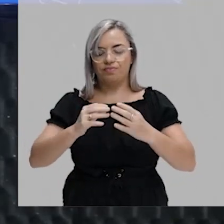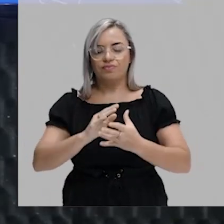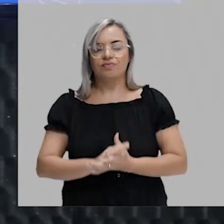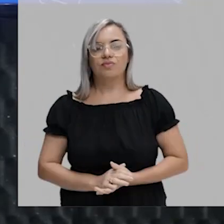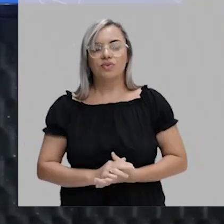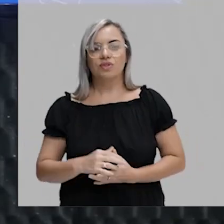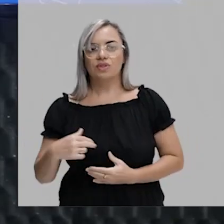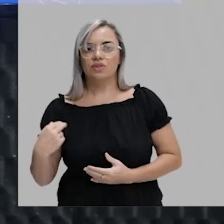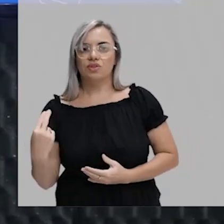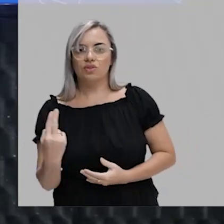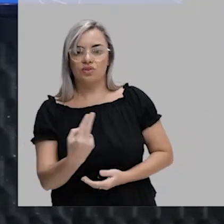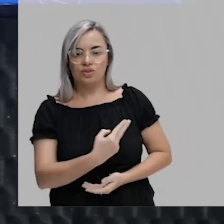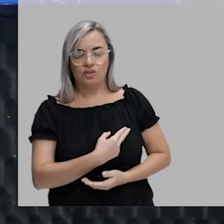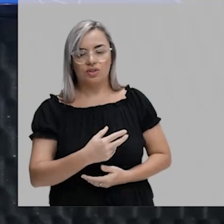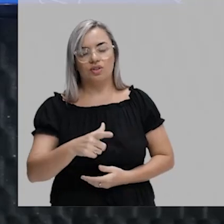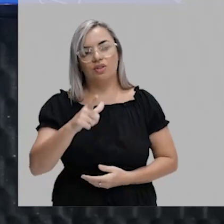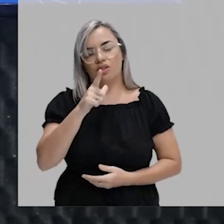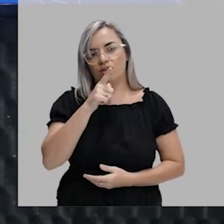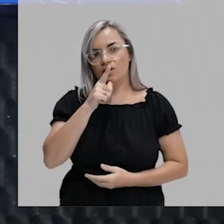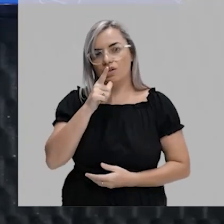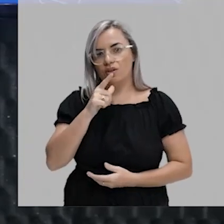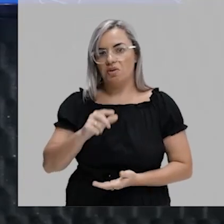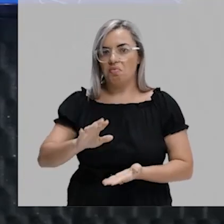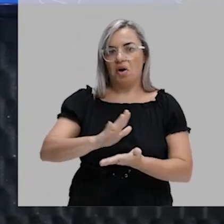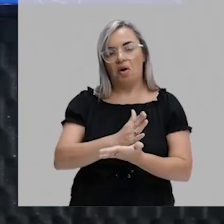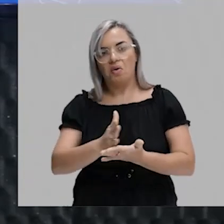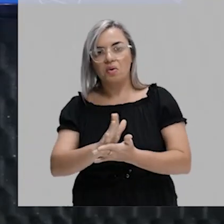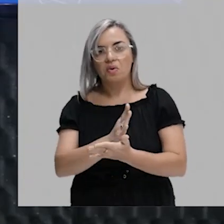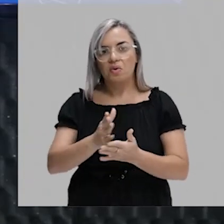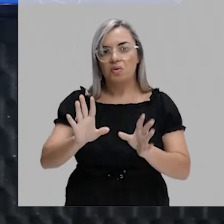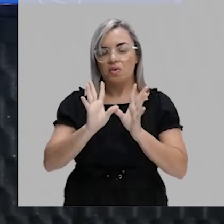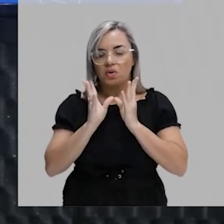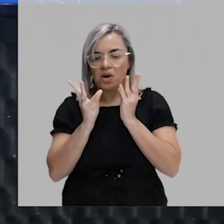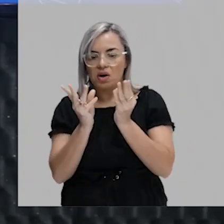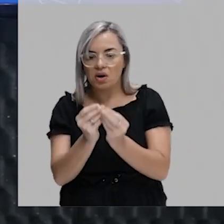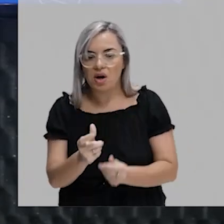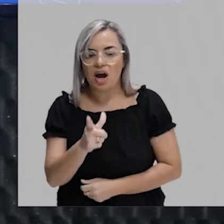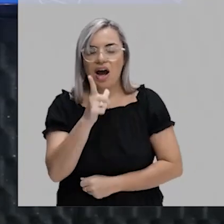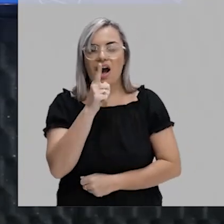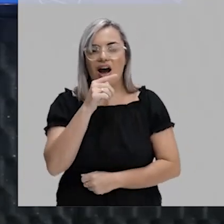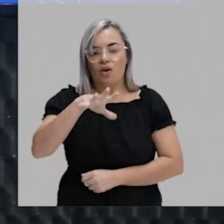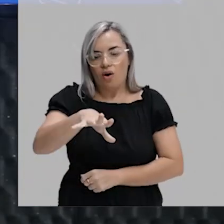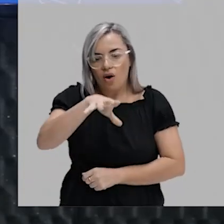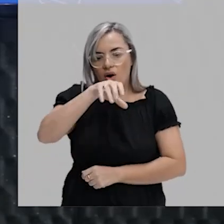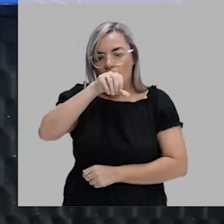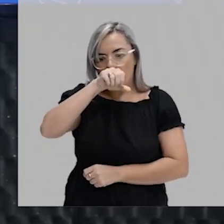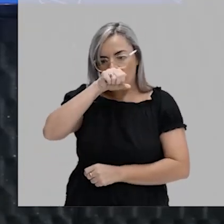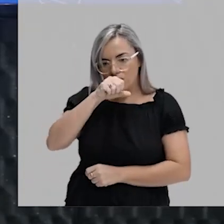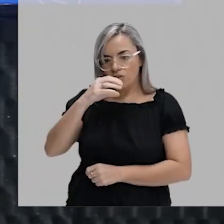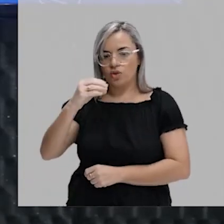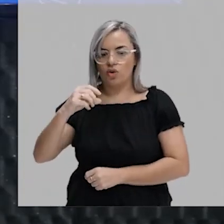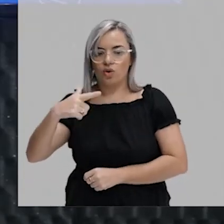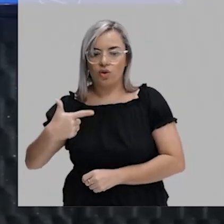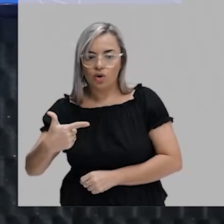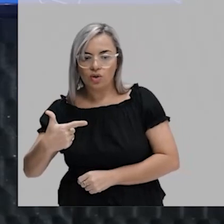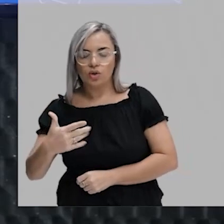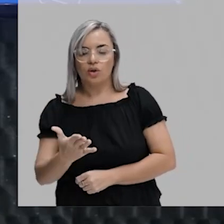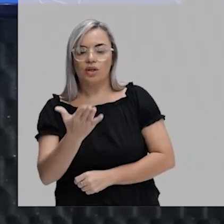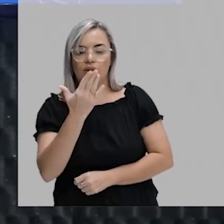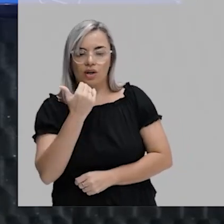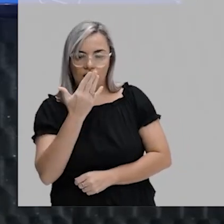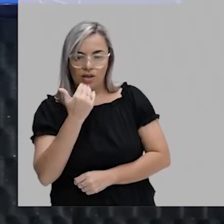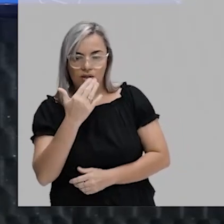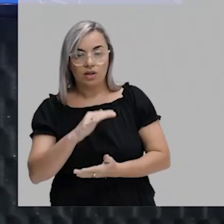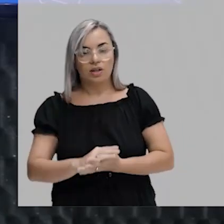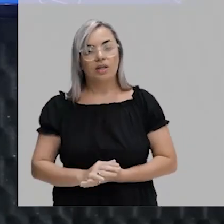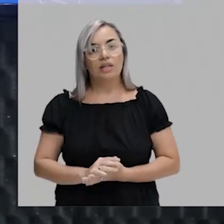Enquanto nós temos a entrada de algumas substâncias, como água, oxigênio, alimento, ocorre também a saída de outras substâncias,